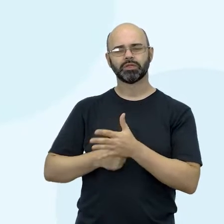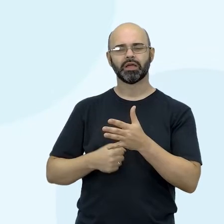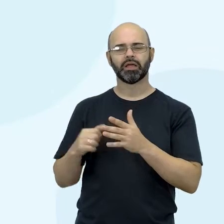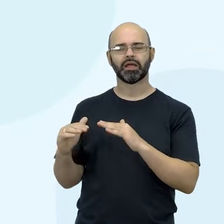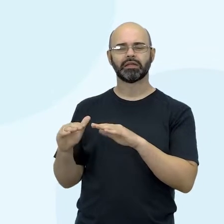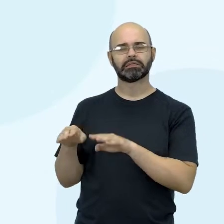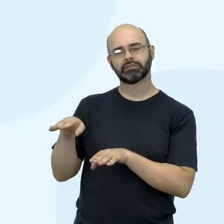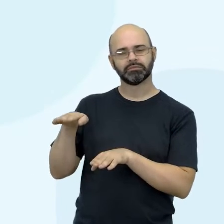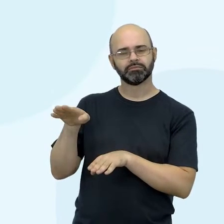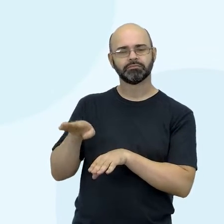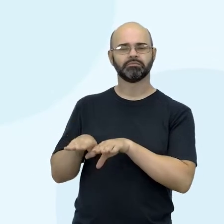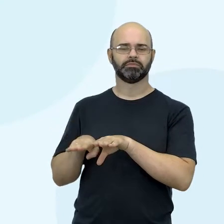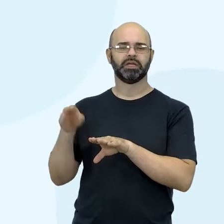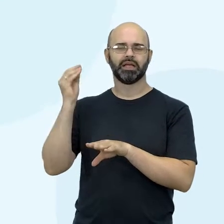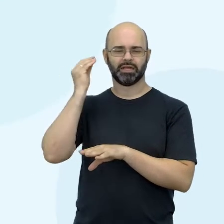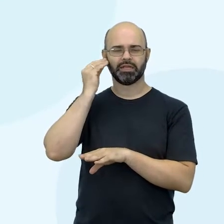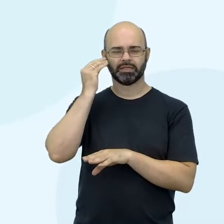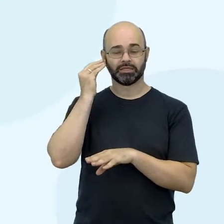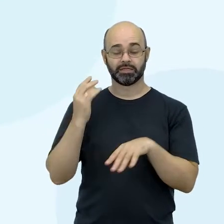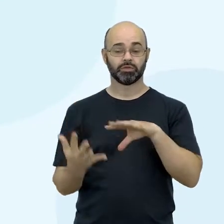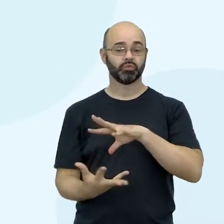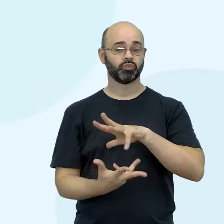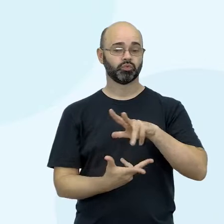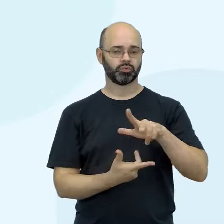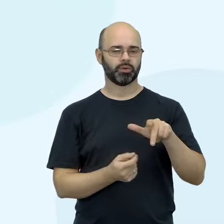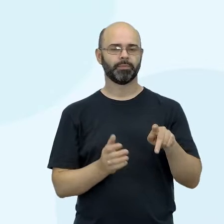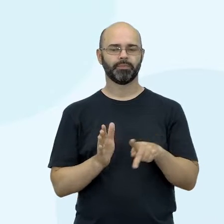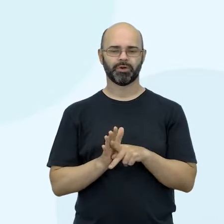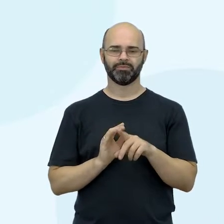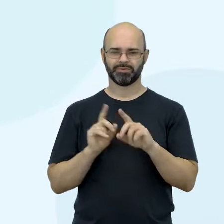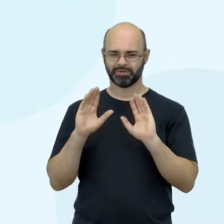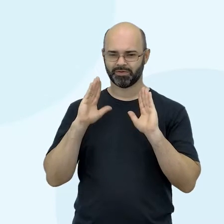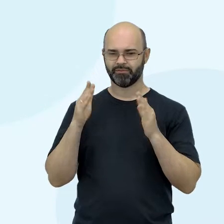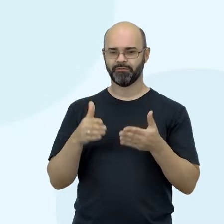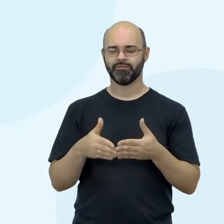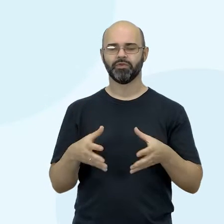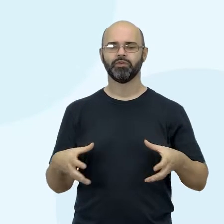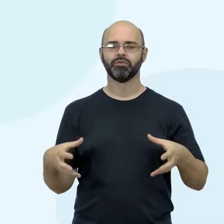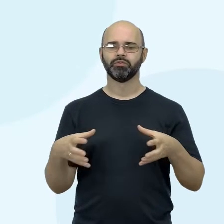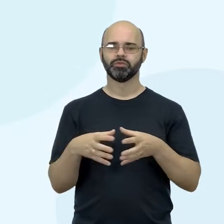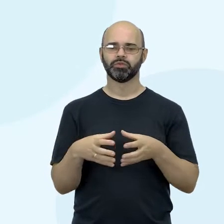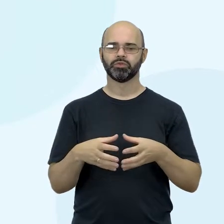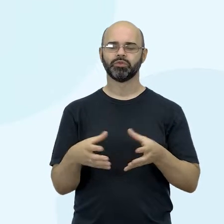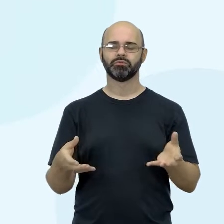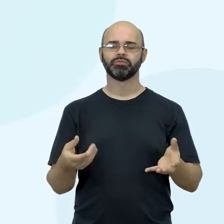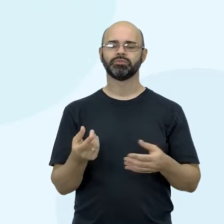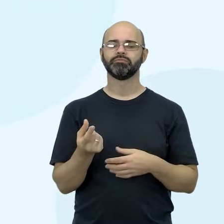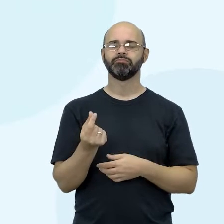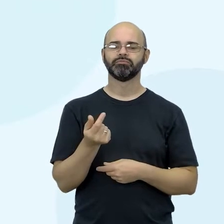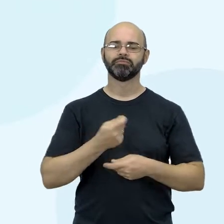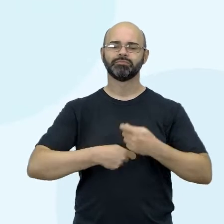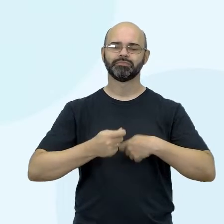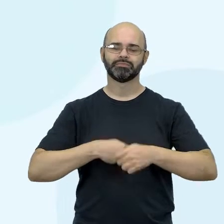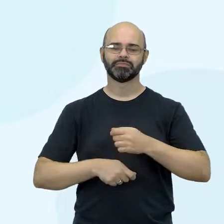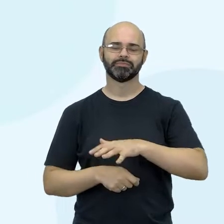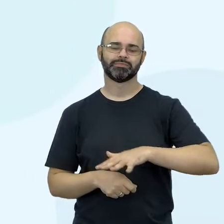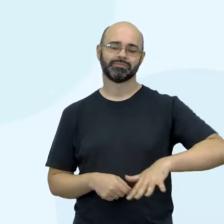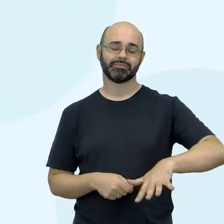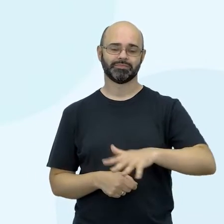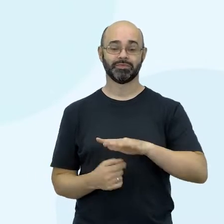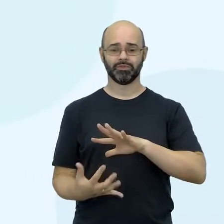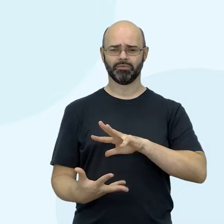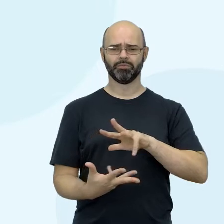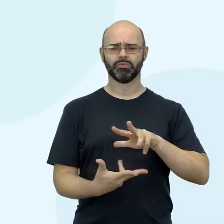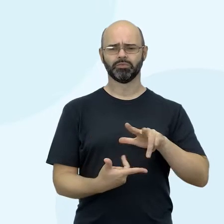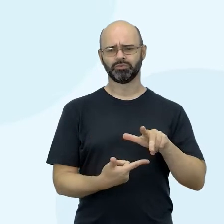Superar a desigualdade global, né? Essas teorias enfocam os mercados, as relações de dependência, os sistemas mundiais e